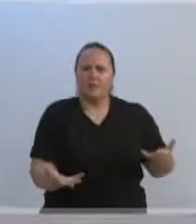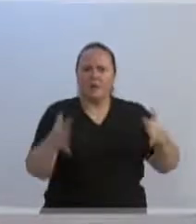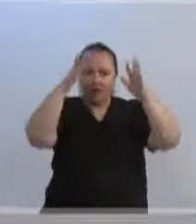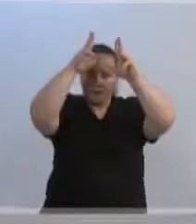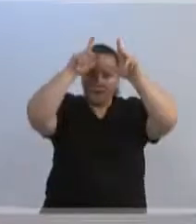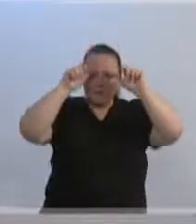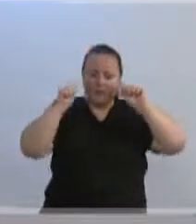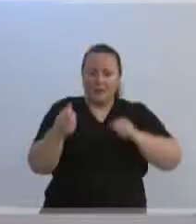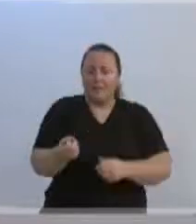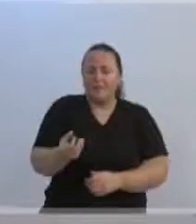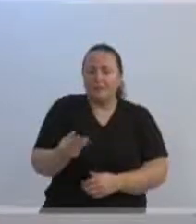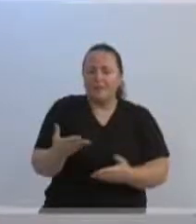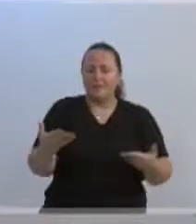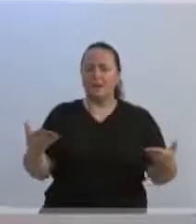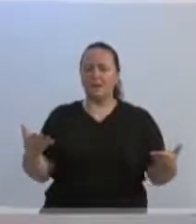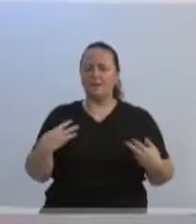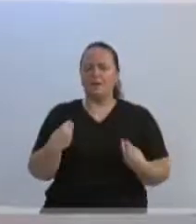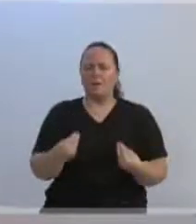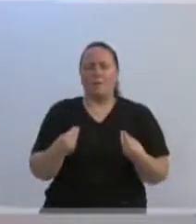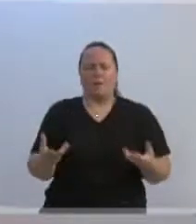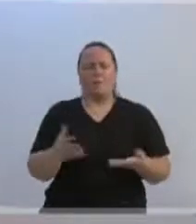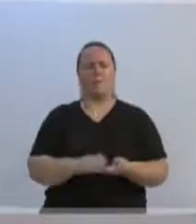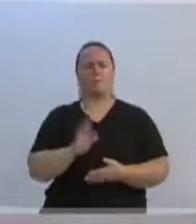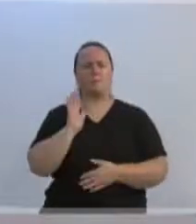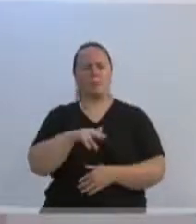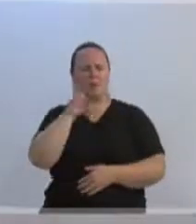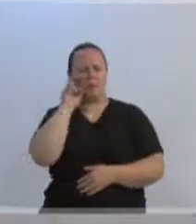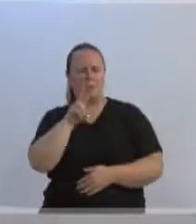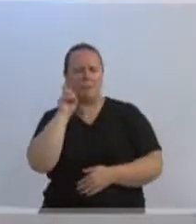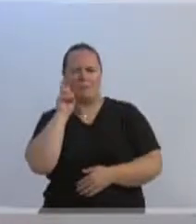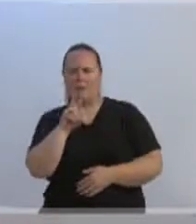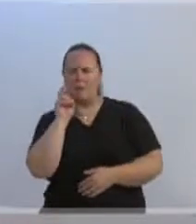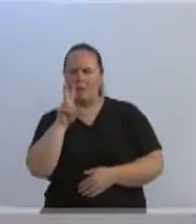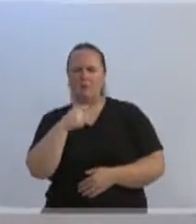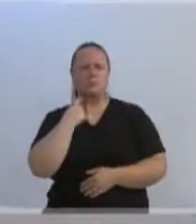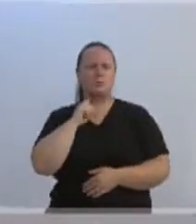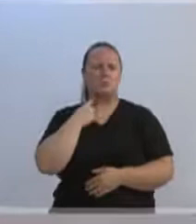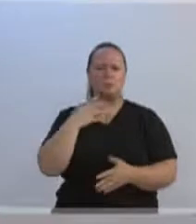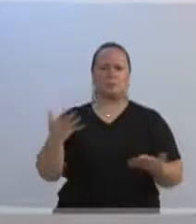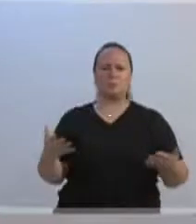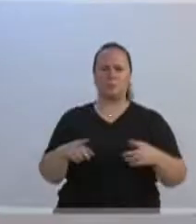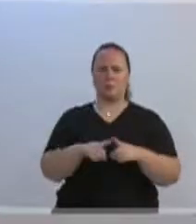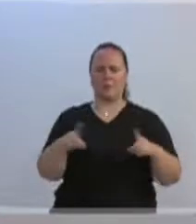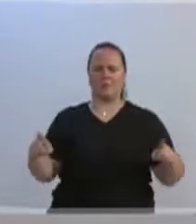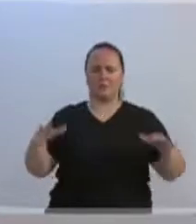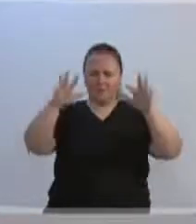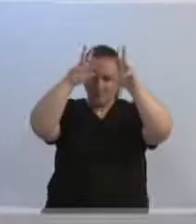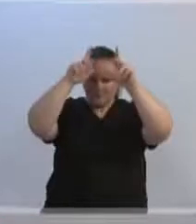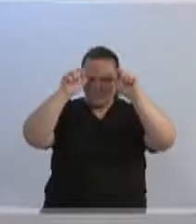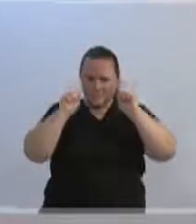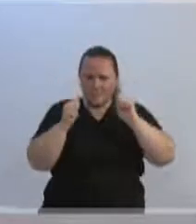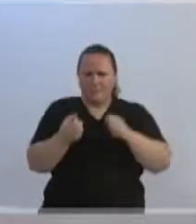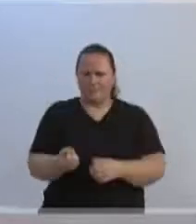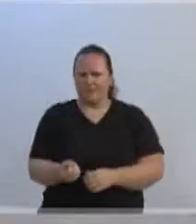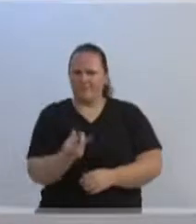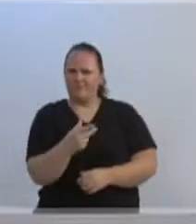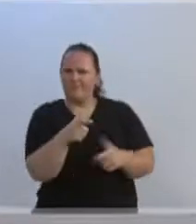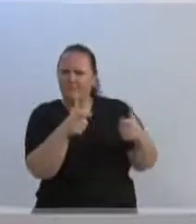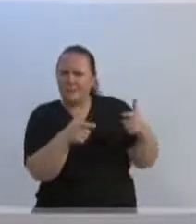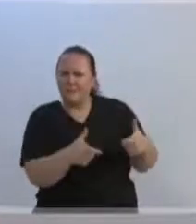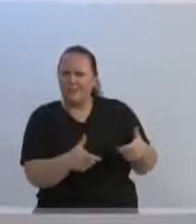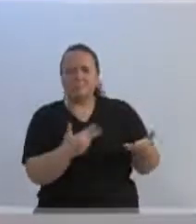ter que me aturar no poder depois de tanto lá mas ao de tanta sujeira agora amazônia que é o pulmão do planeta poderia se dizer não pode